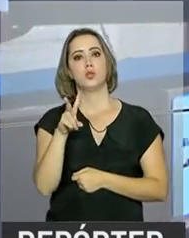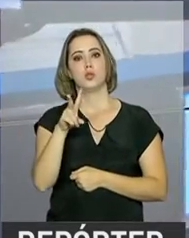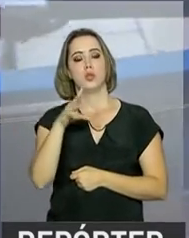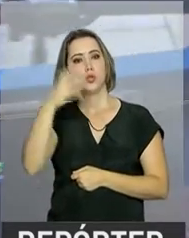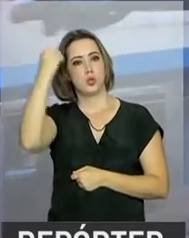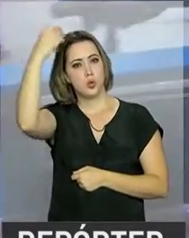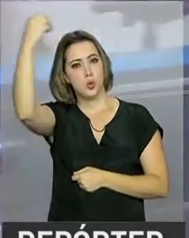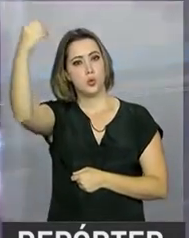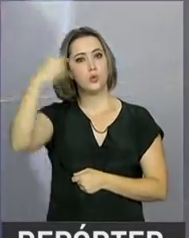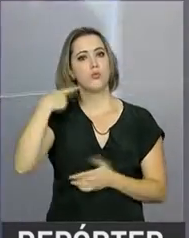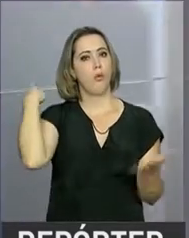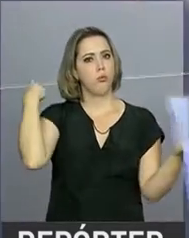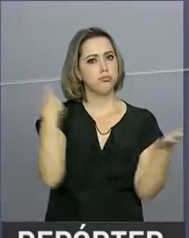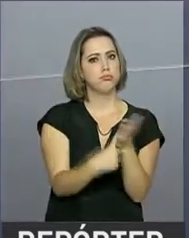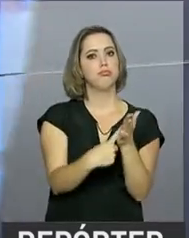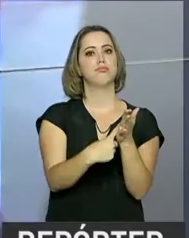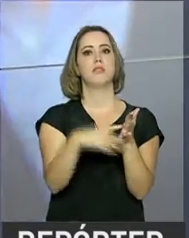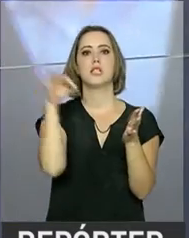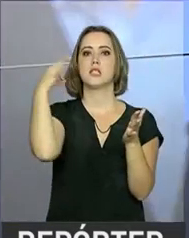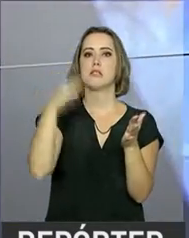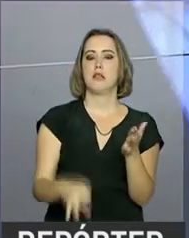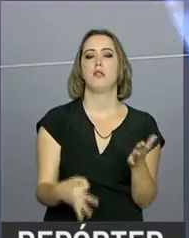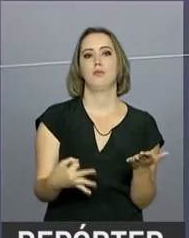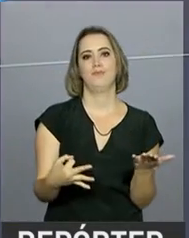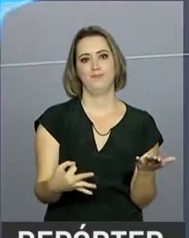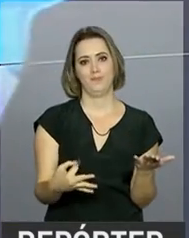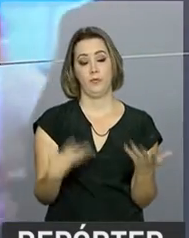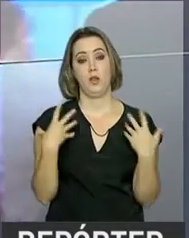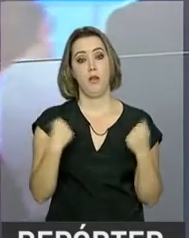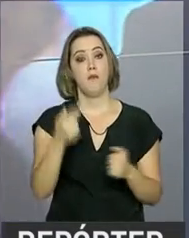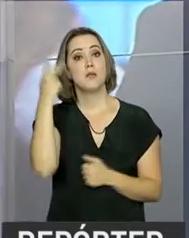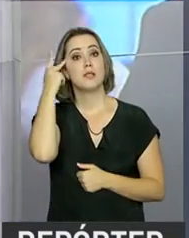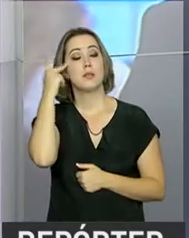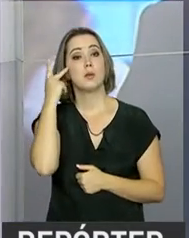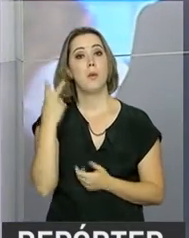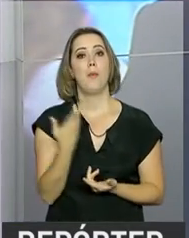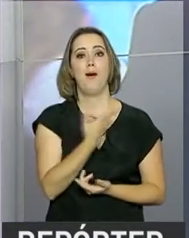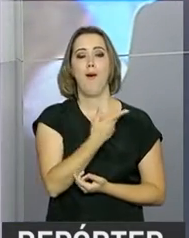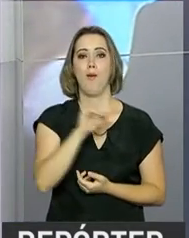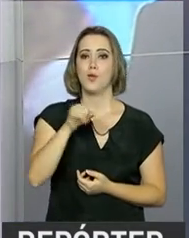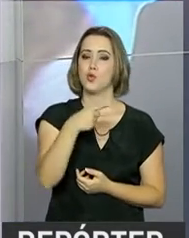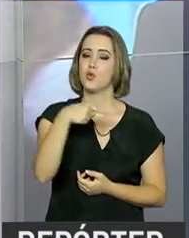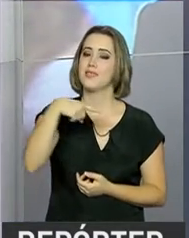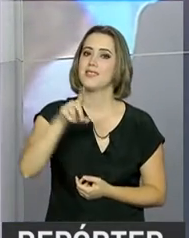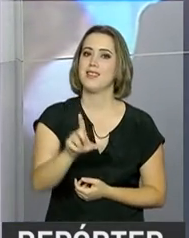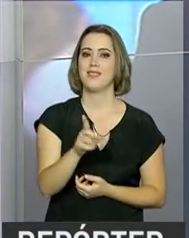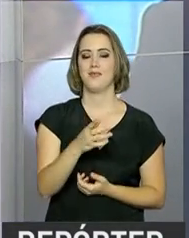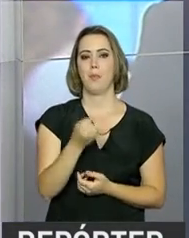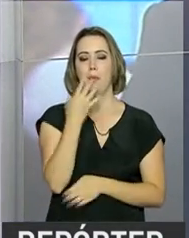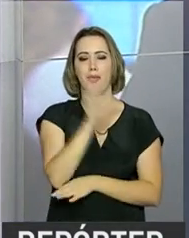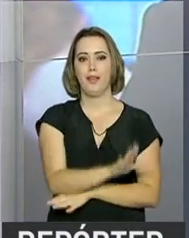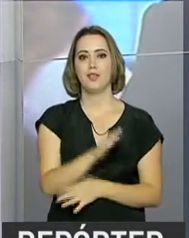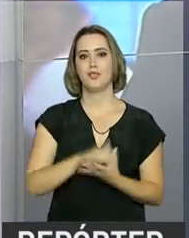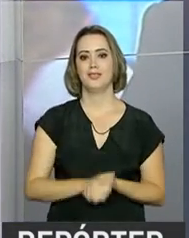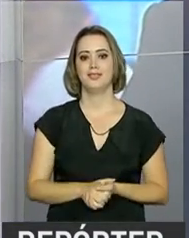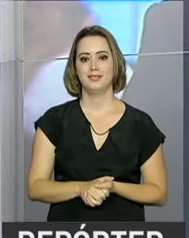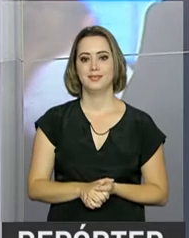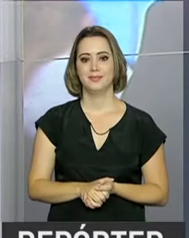ao vivo de são paulo o repórter josé luiz filho tem mais informações para a gente lá zé luís boa tarde para você